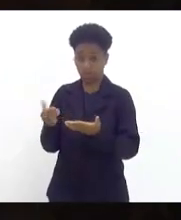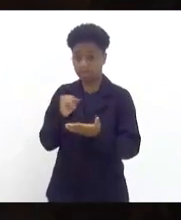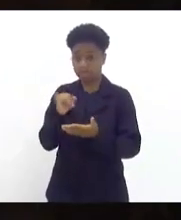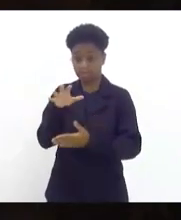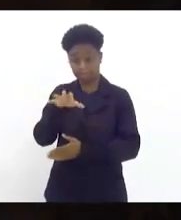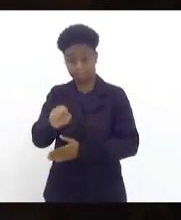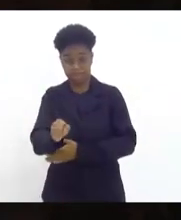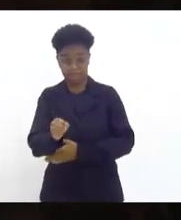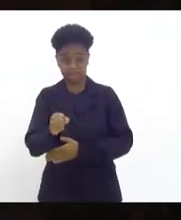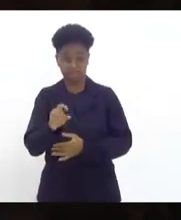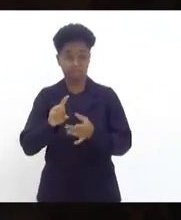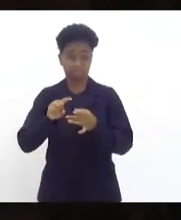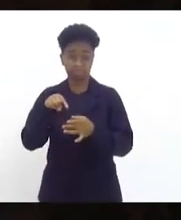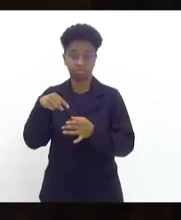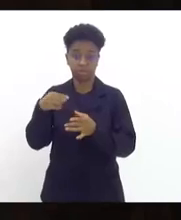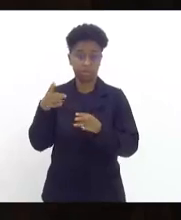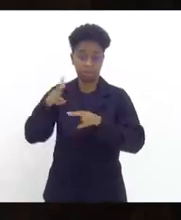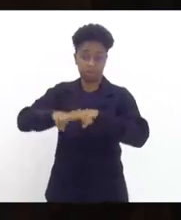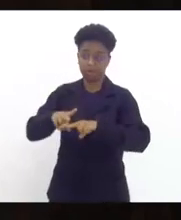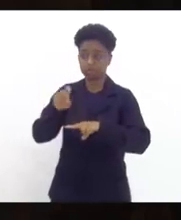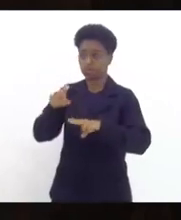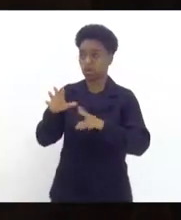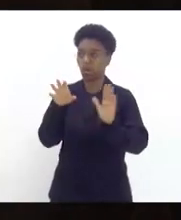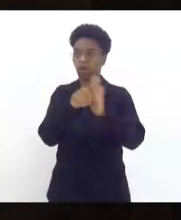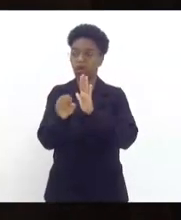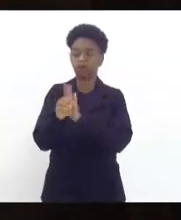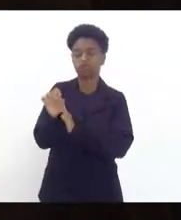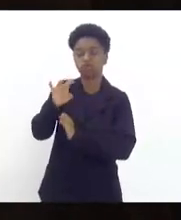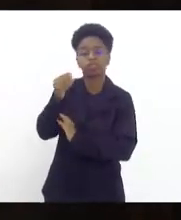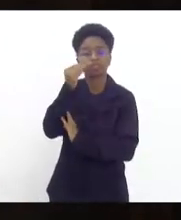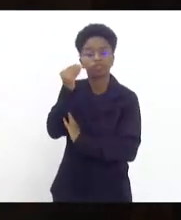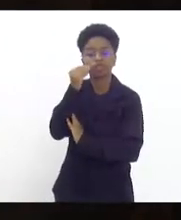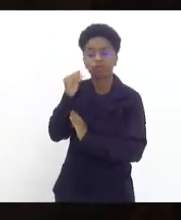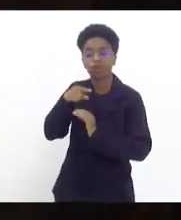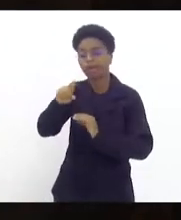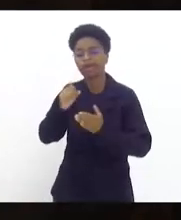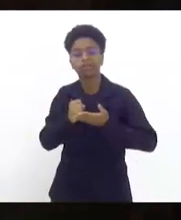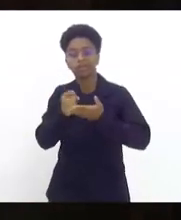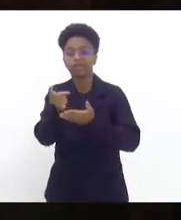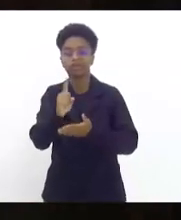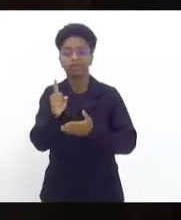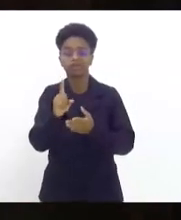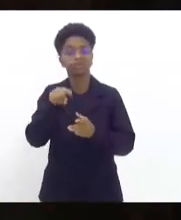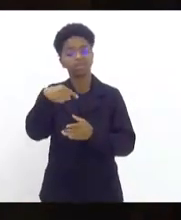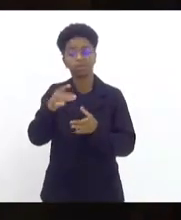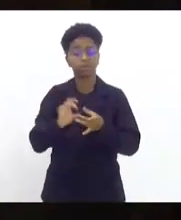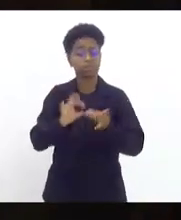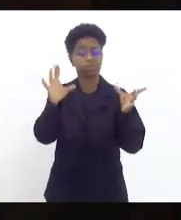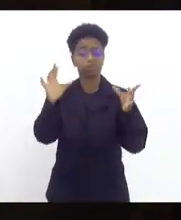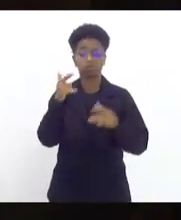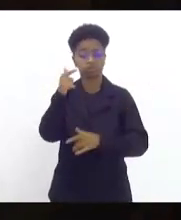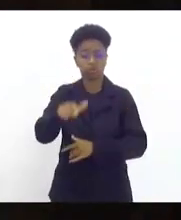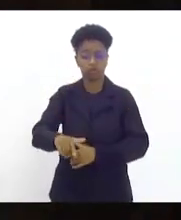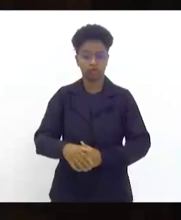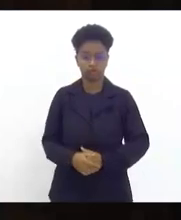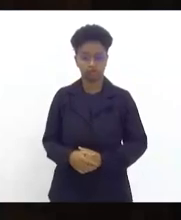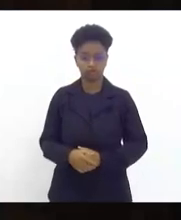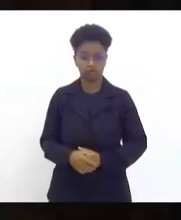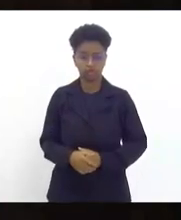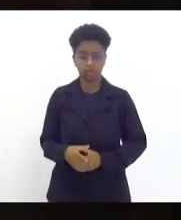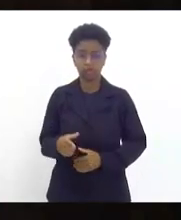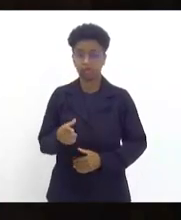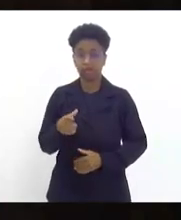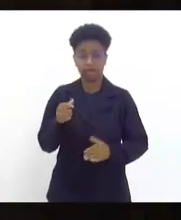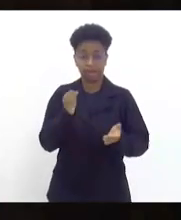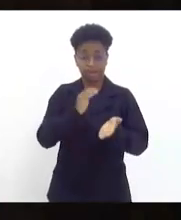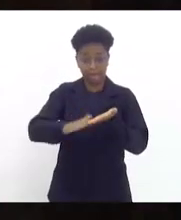Vai dar lá uma voltinha mas não assaltou só foi uma tentativa ele entrou no carro mas não levou ele vai lá dar uma voltinha na delegacia com o carro da polícia ainda gastando